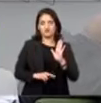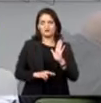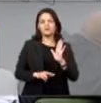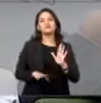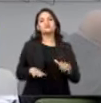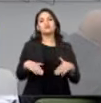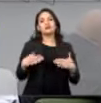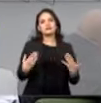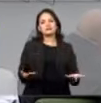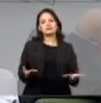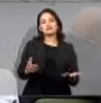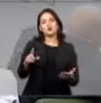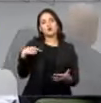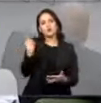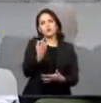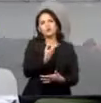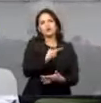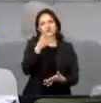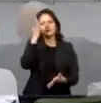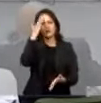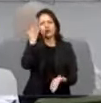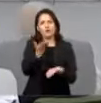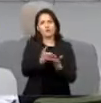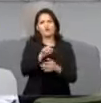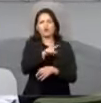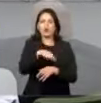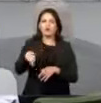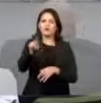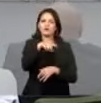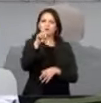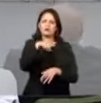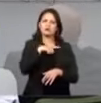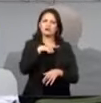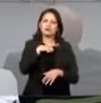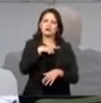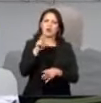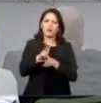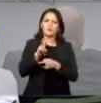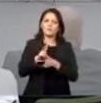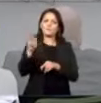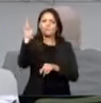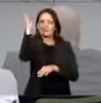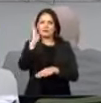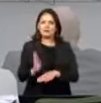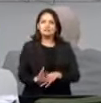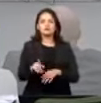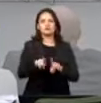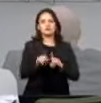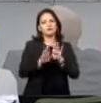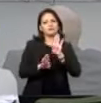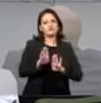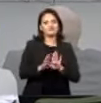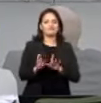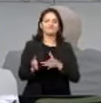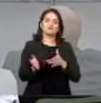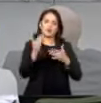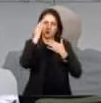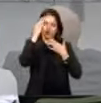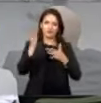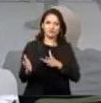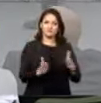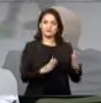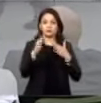patriotismo e a sensatez desta alta casa do direito. Obrigado. Agradeço ao senhor Renato Barbieri